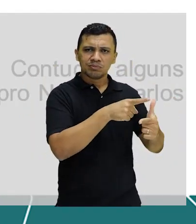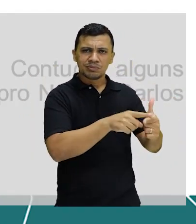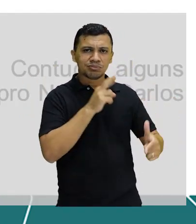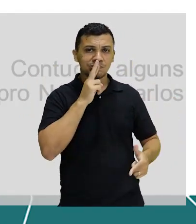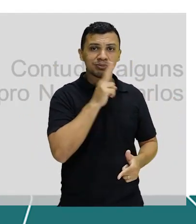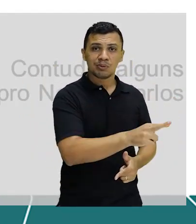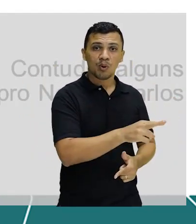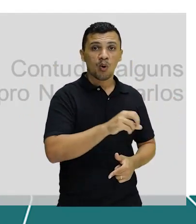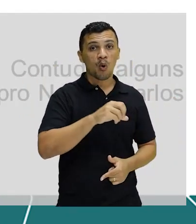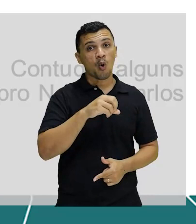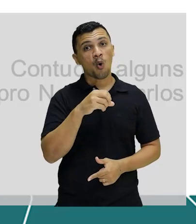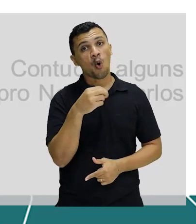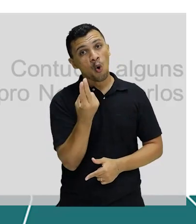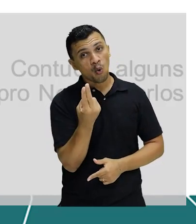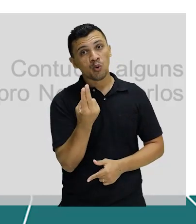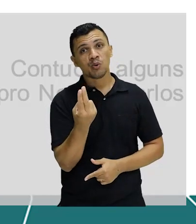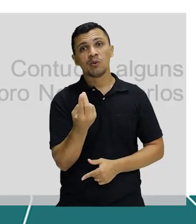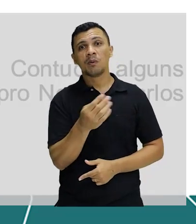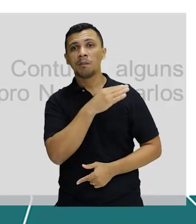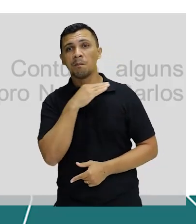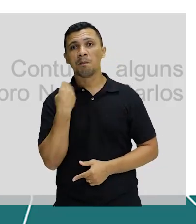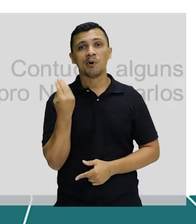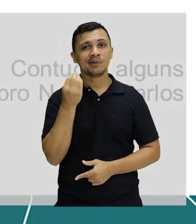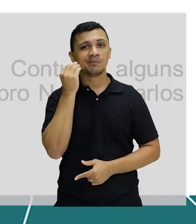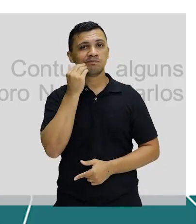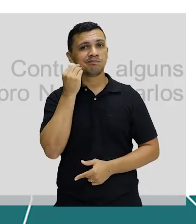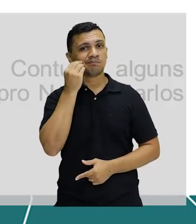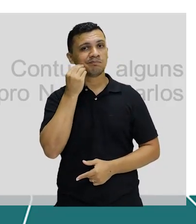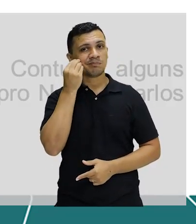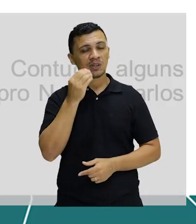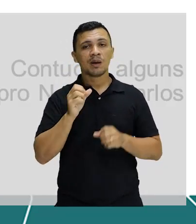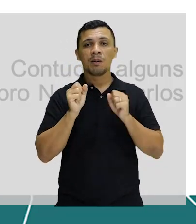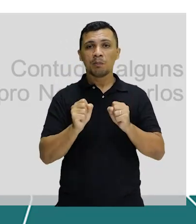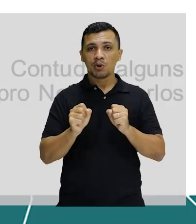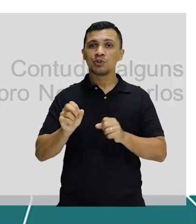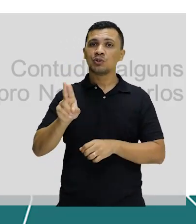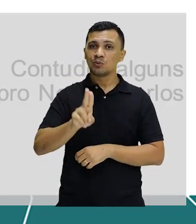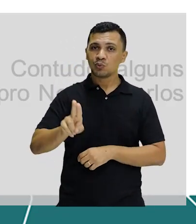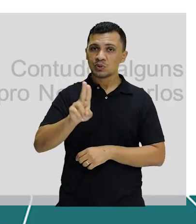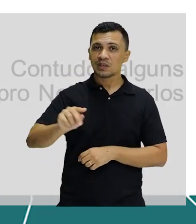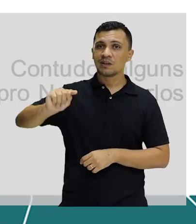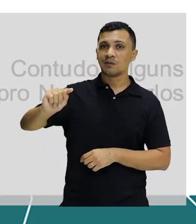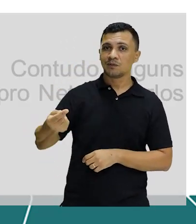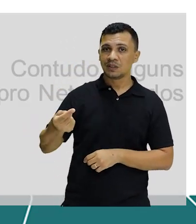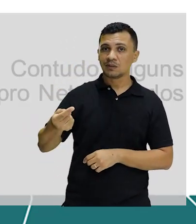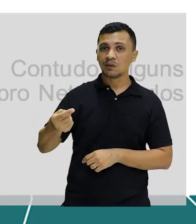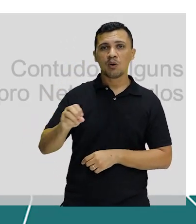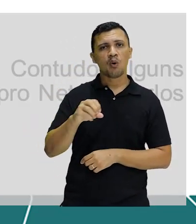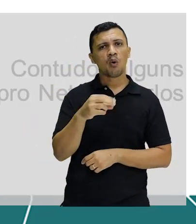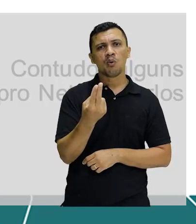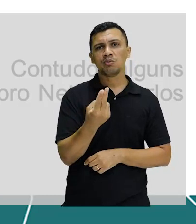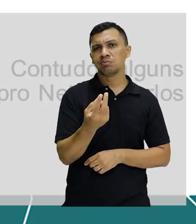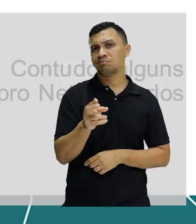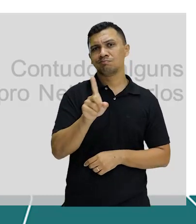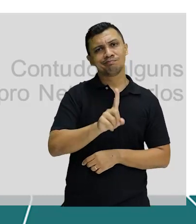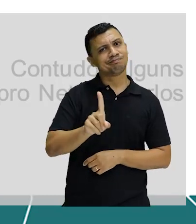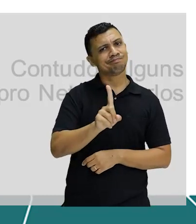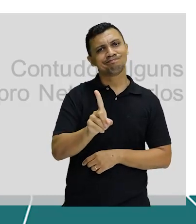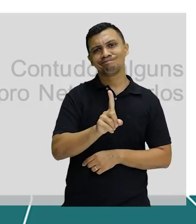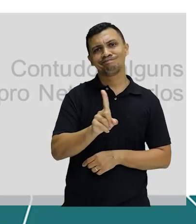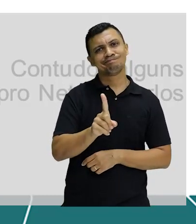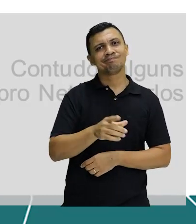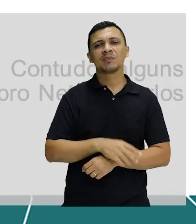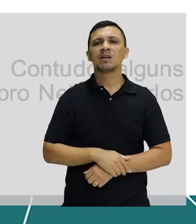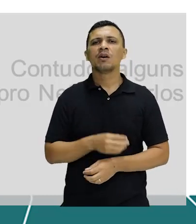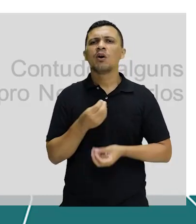né? Então, aqui ela também fica facultativa. Vocês podem utilizar ou não. Sujeito oracional introduzido por